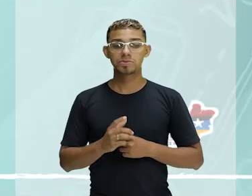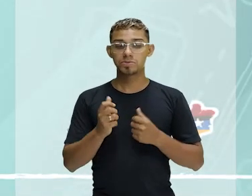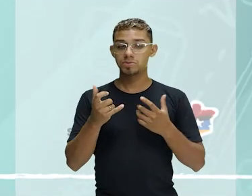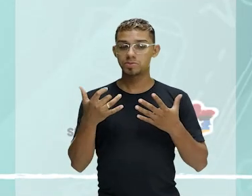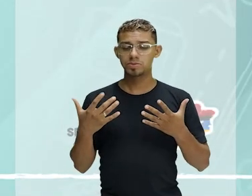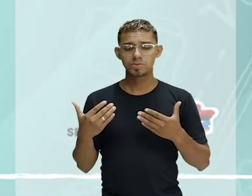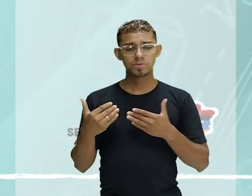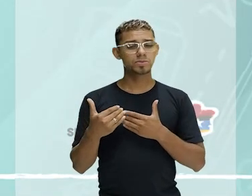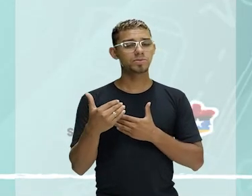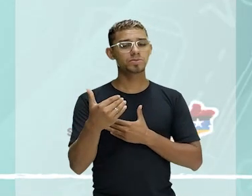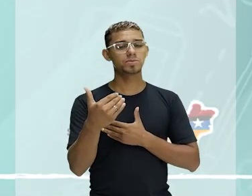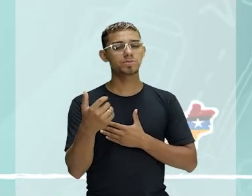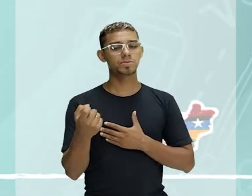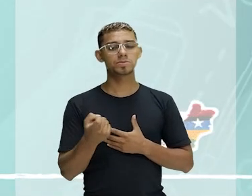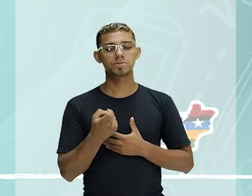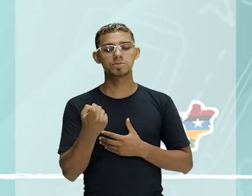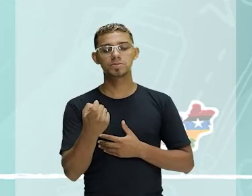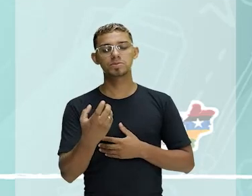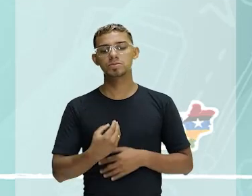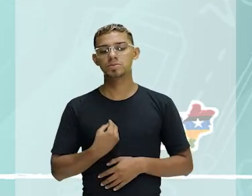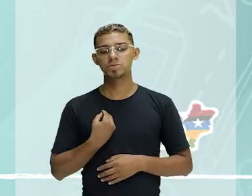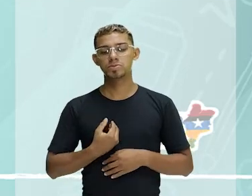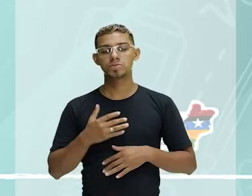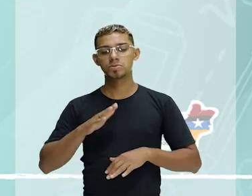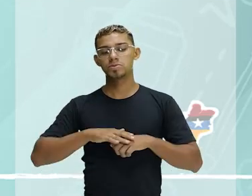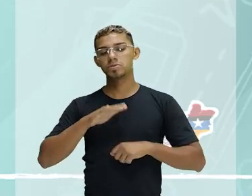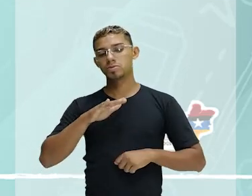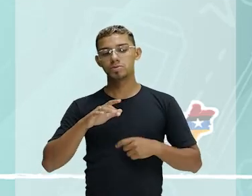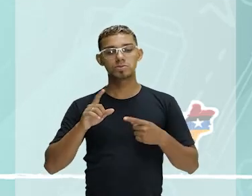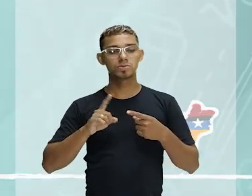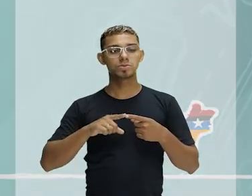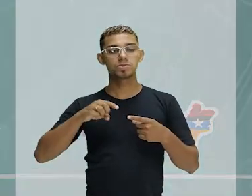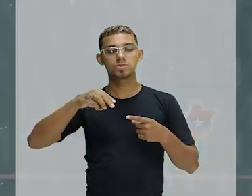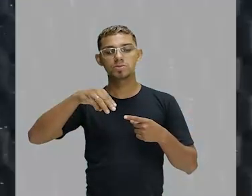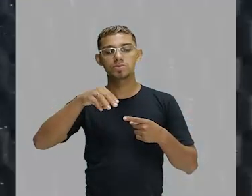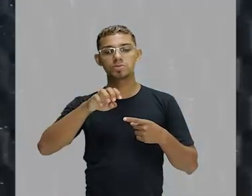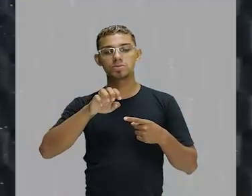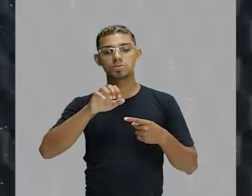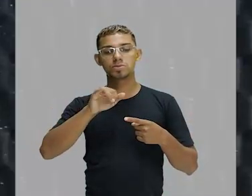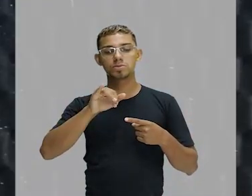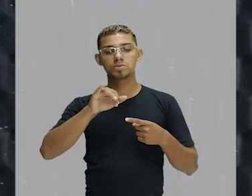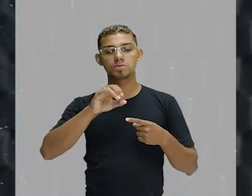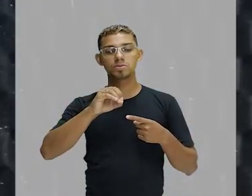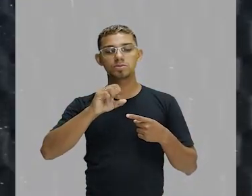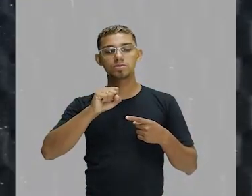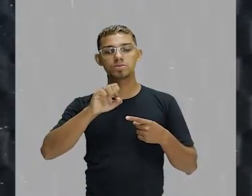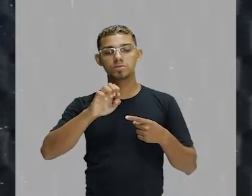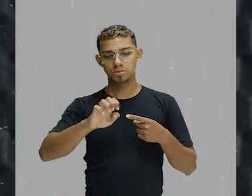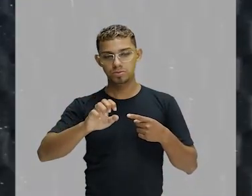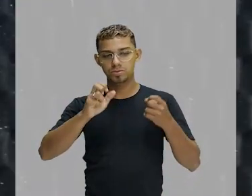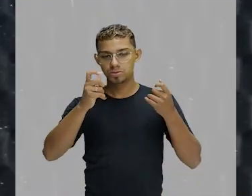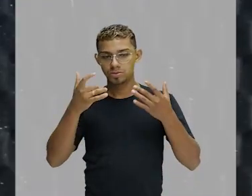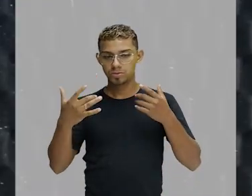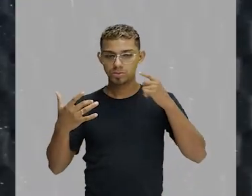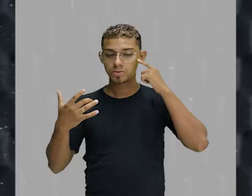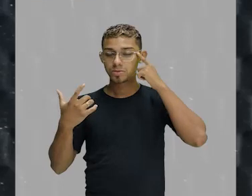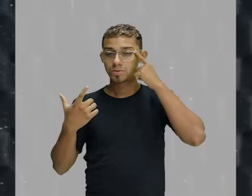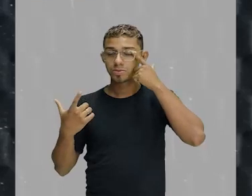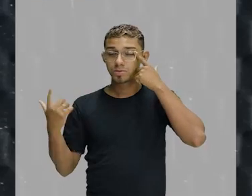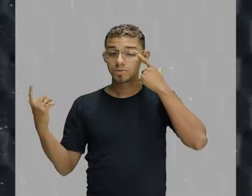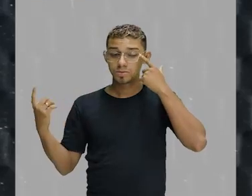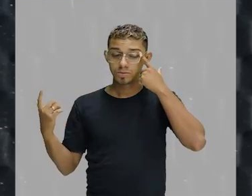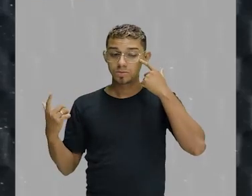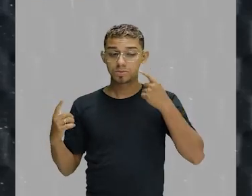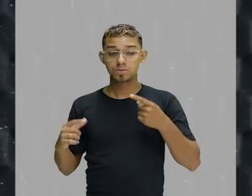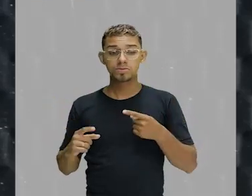fase mais longa da meiose, certo? Então, a gente vai dedicar um pouco mais de tempo para trabalhar sobre ela.